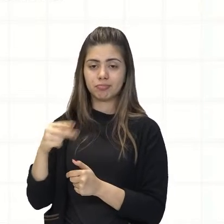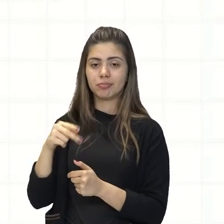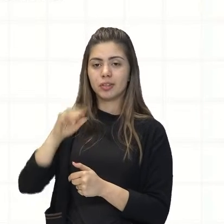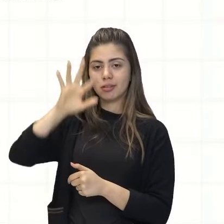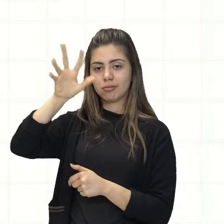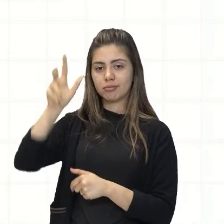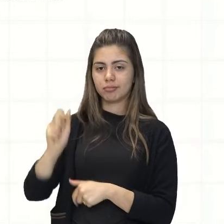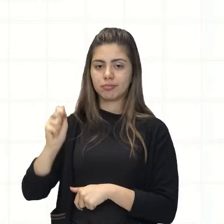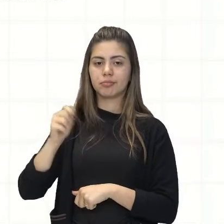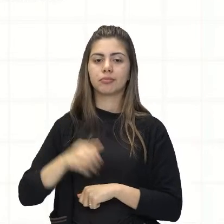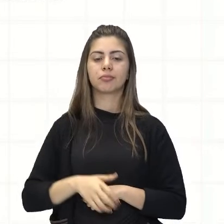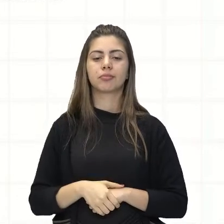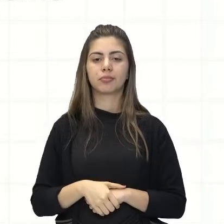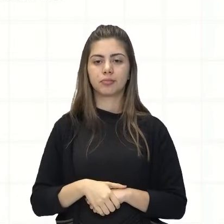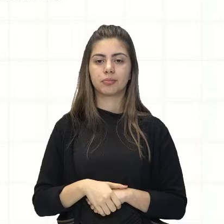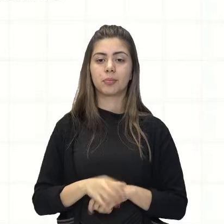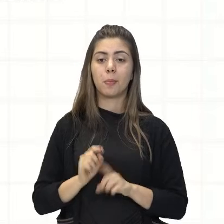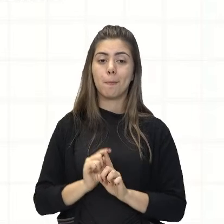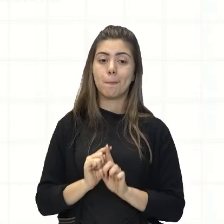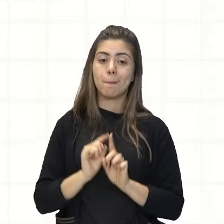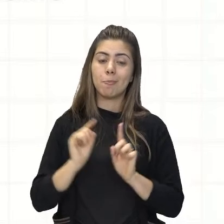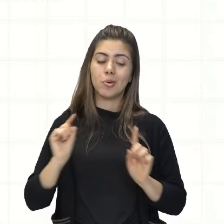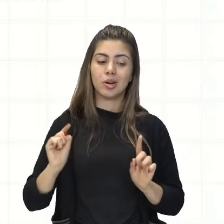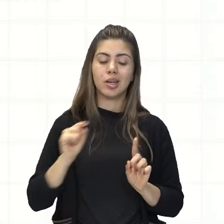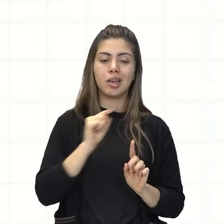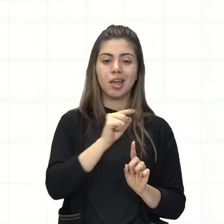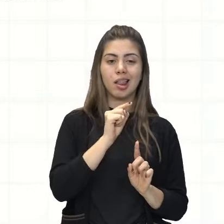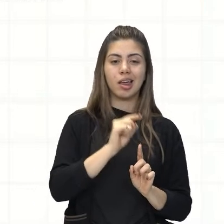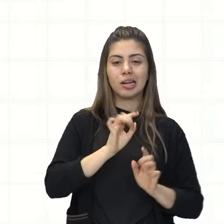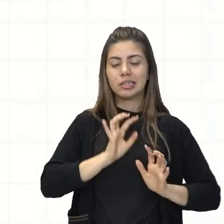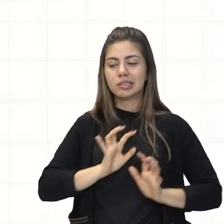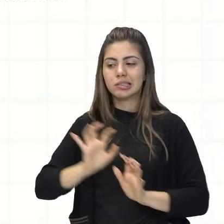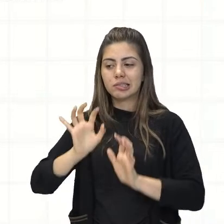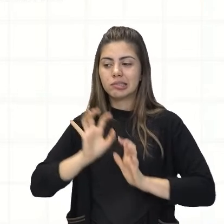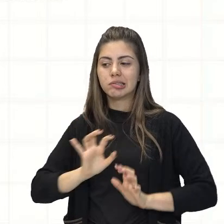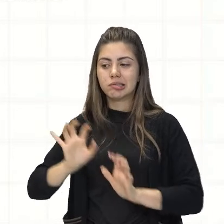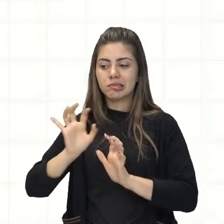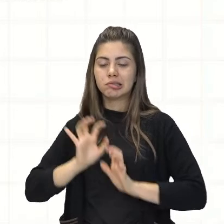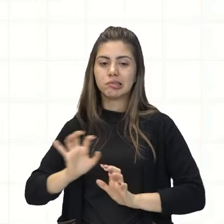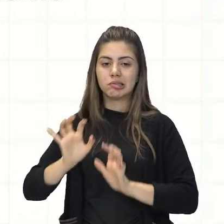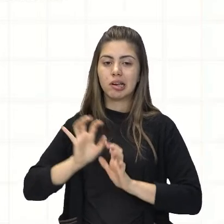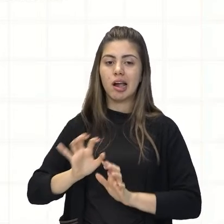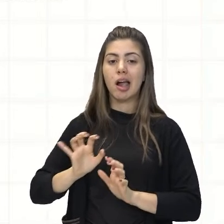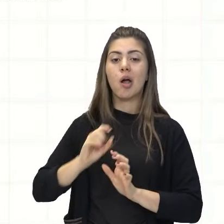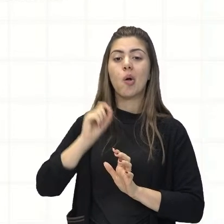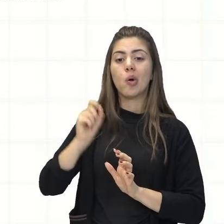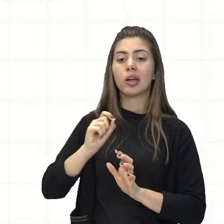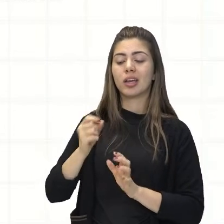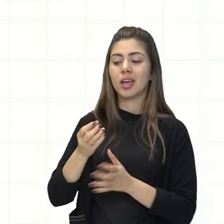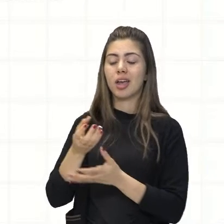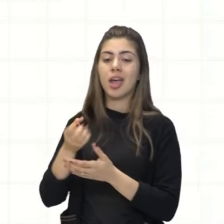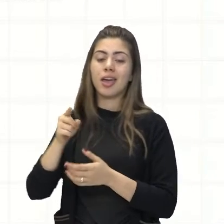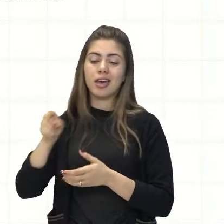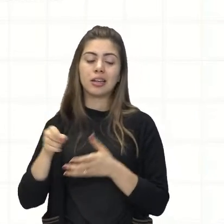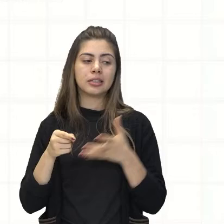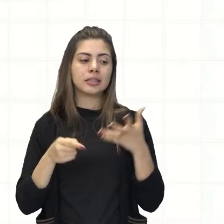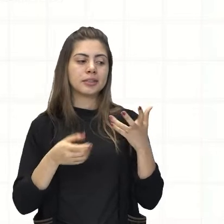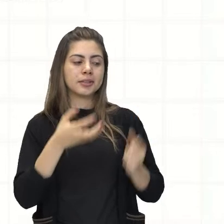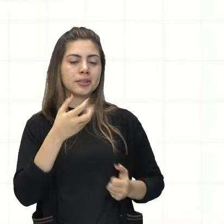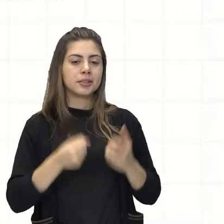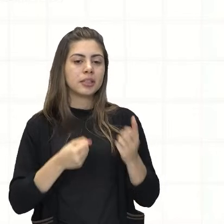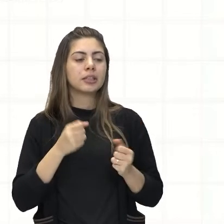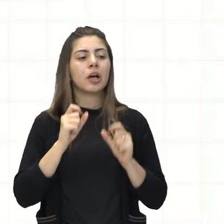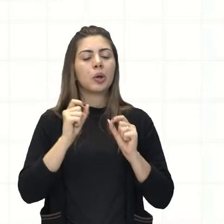África. No entanto, a pressão para adotar o catolicismo levou muitos africanos a mesclarem